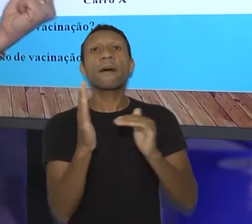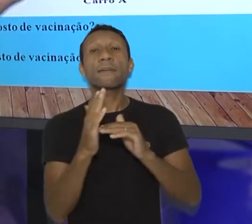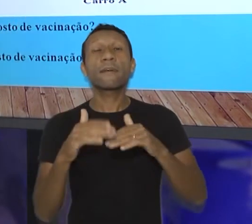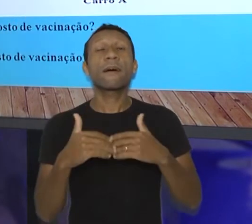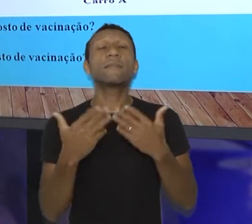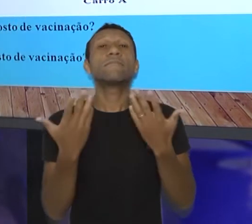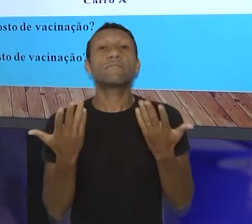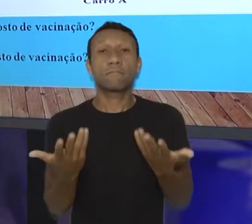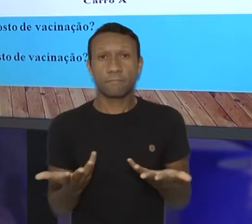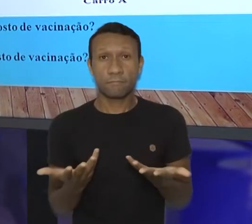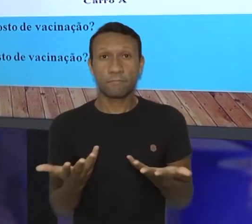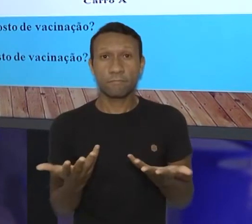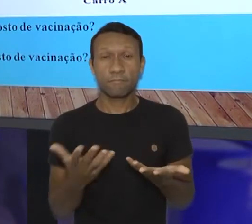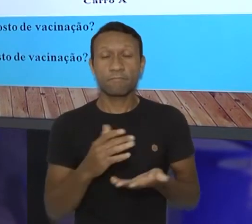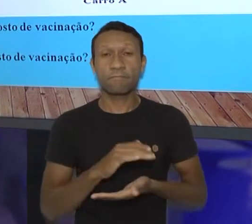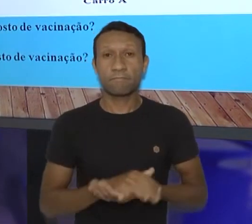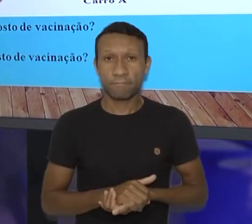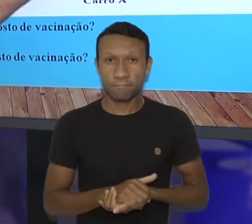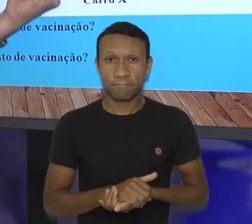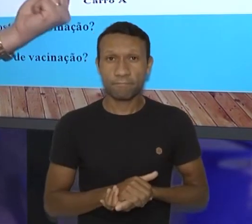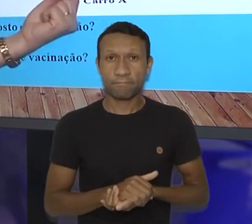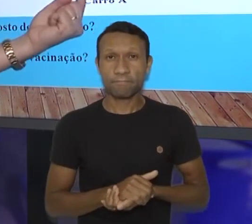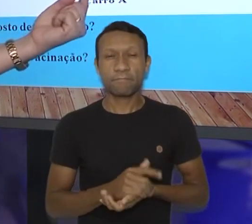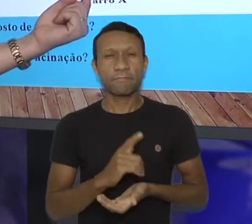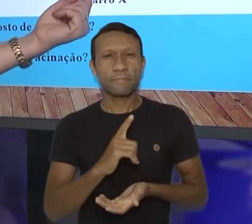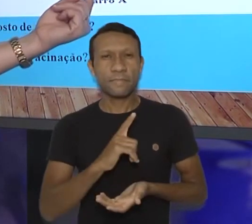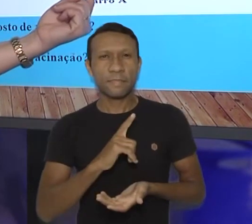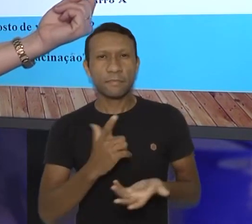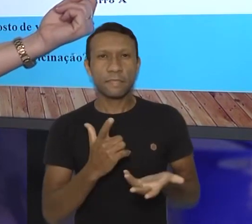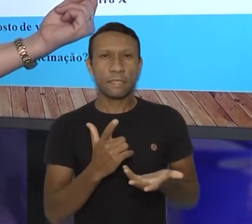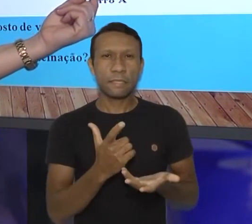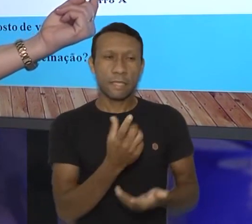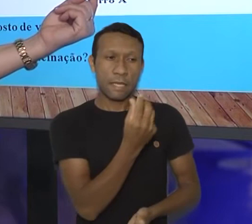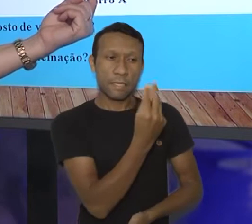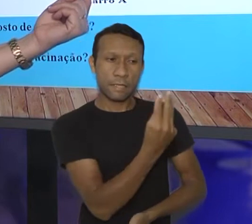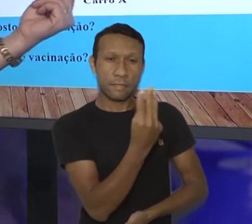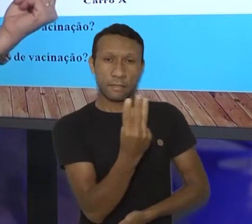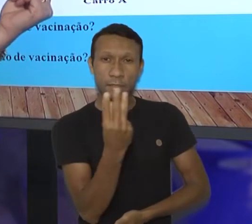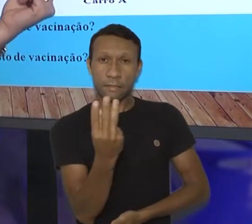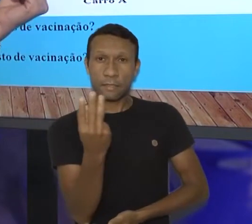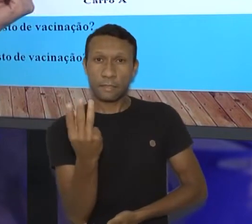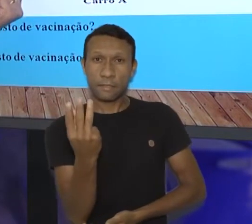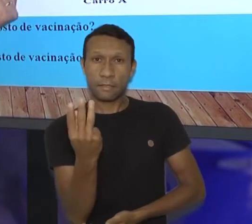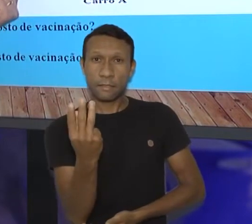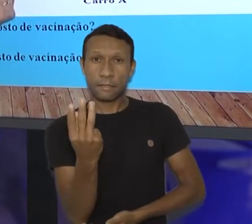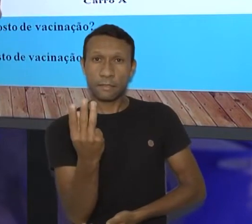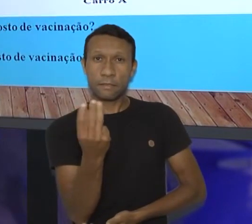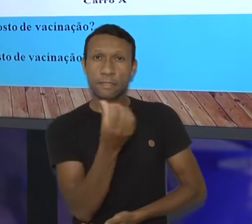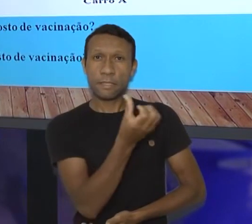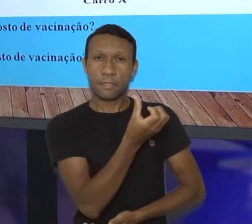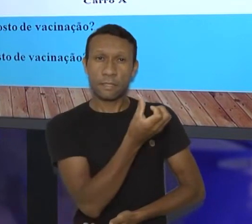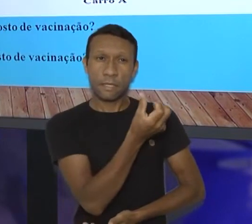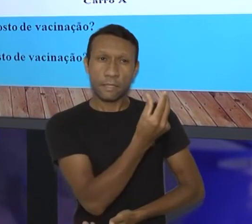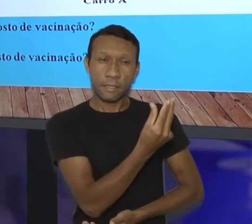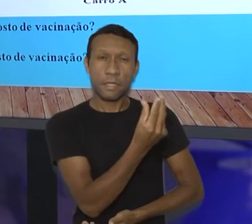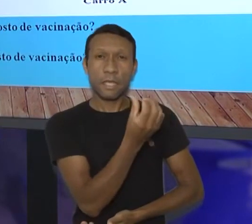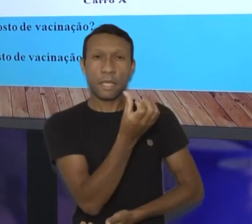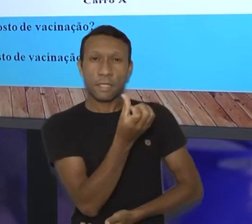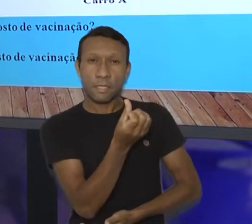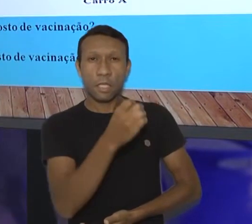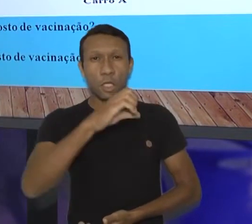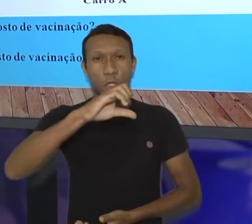do carro A até o posto, nós vamos ter de 3 em 3 metros 3, 6,